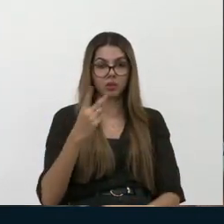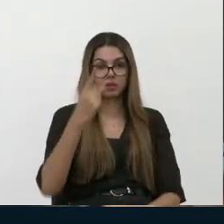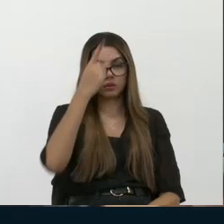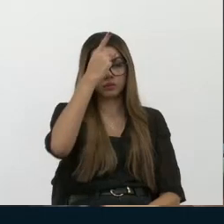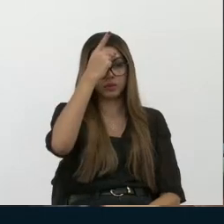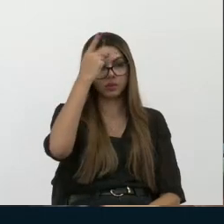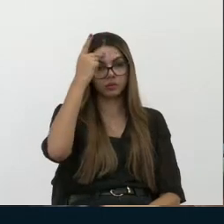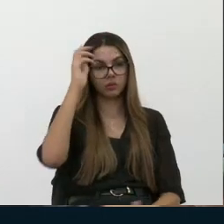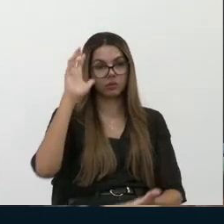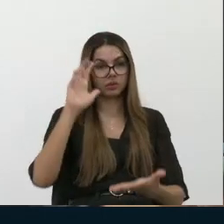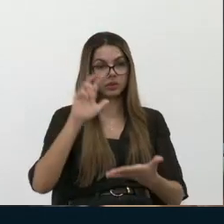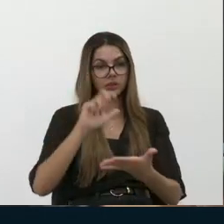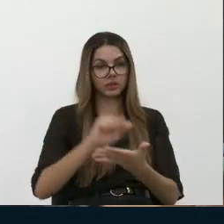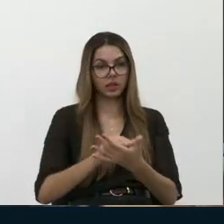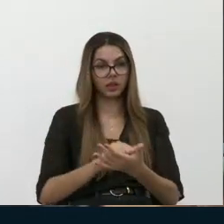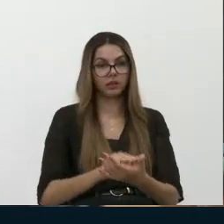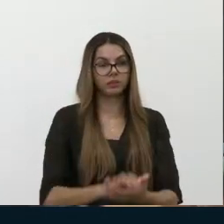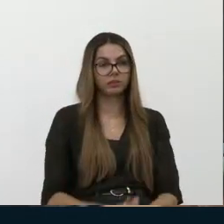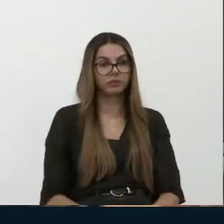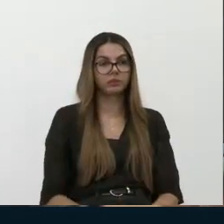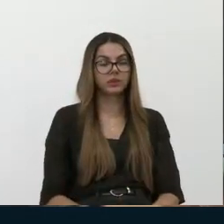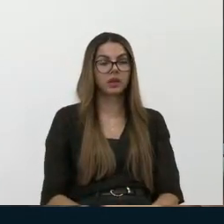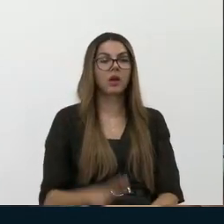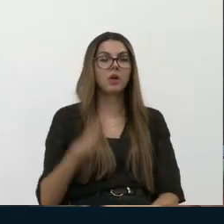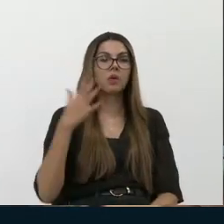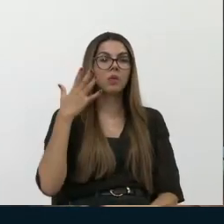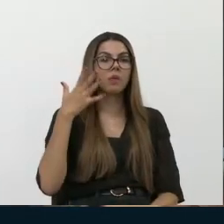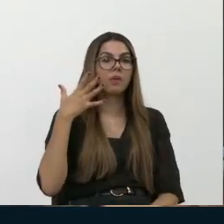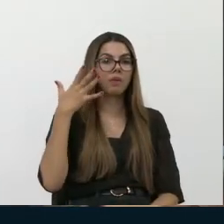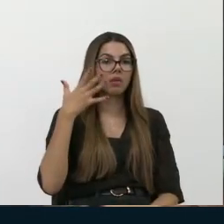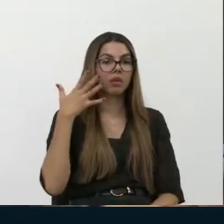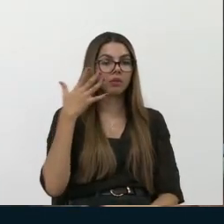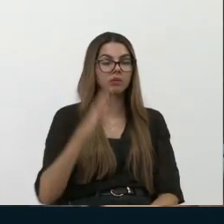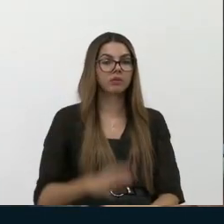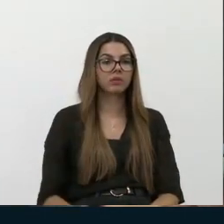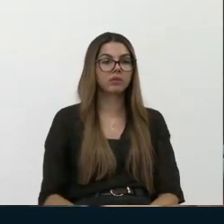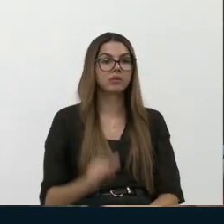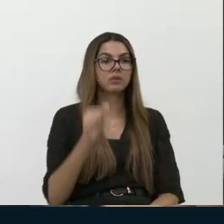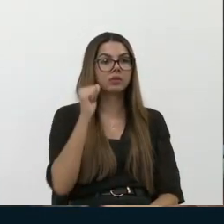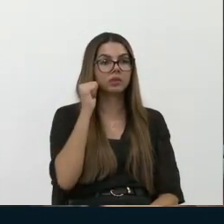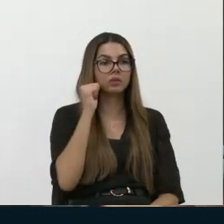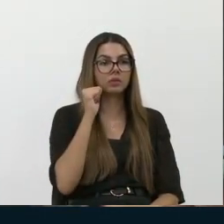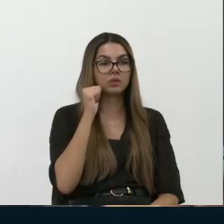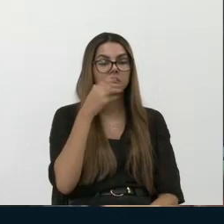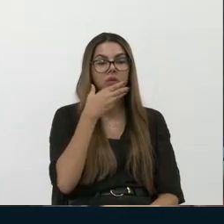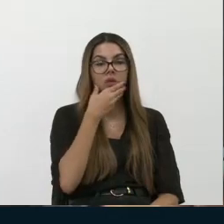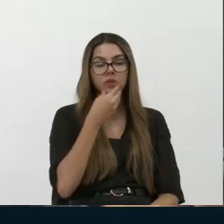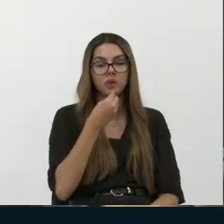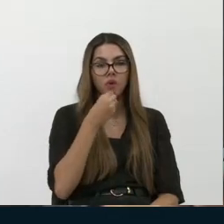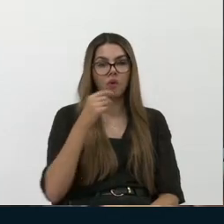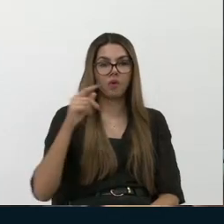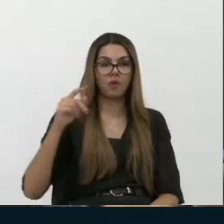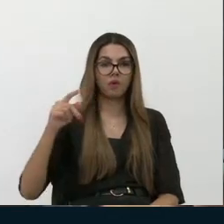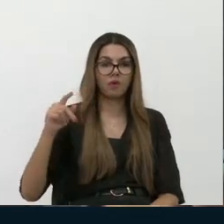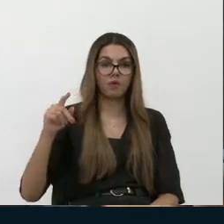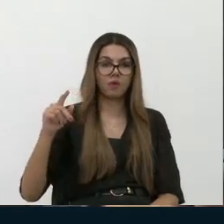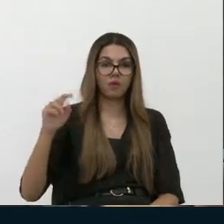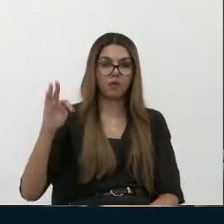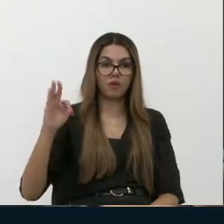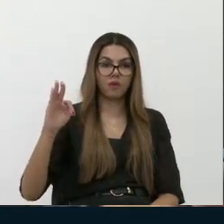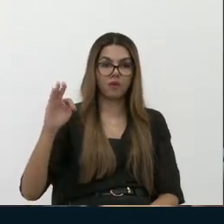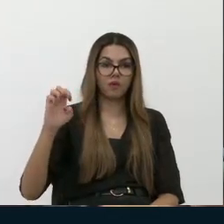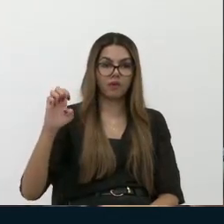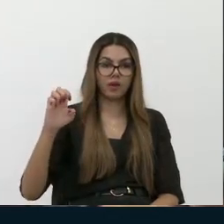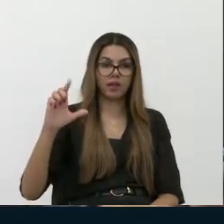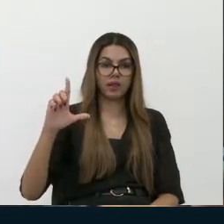oradores inscritos. Com a palavra, o senhor Felipe Hilton Paiva Santos, por 10 minutos,